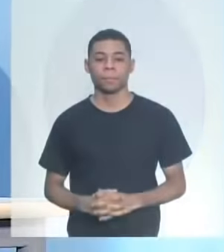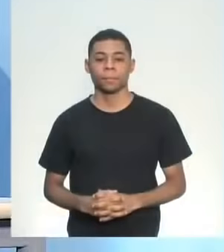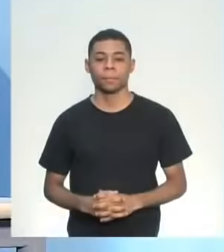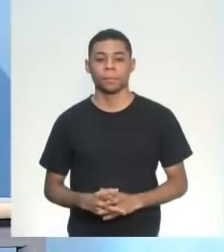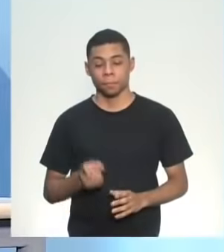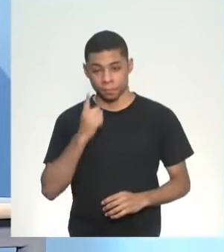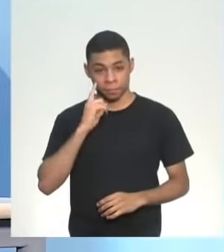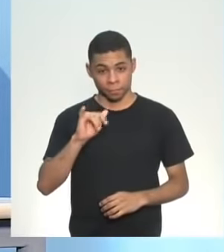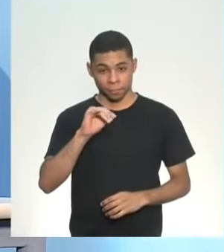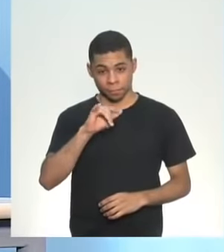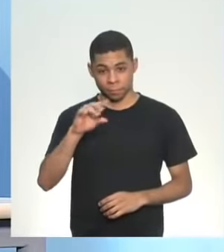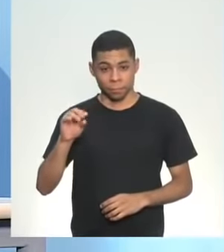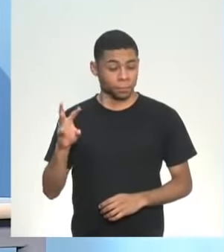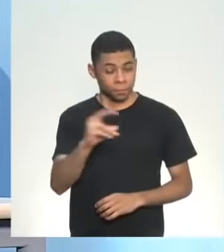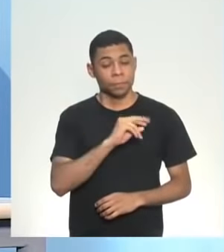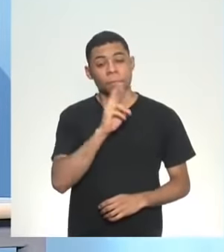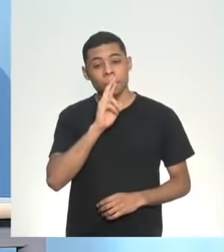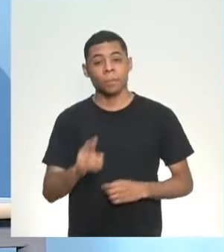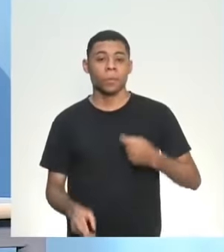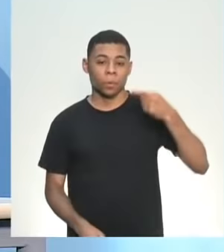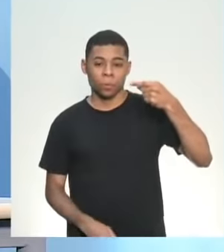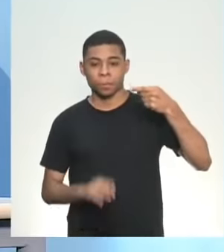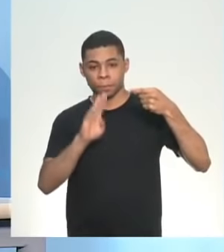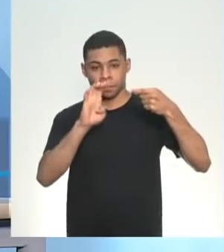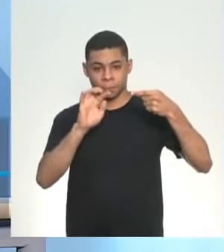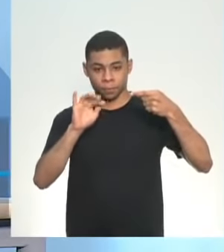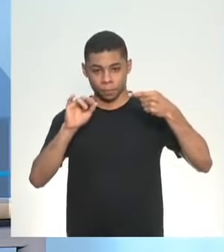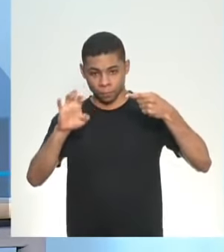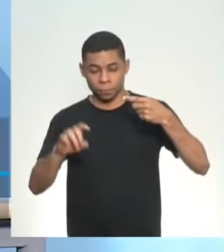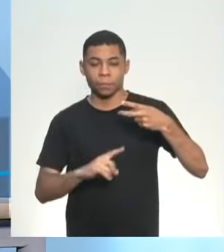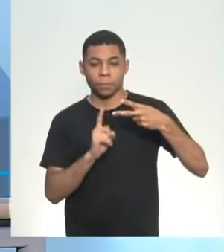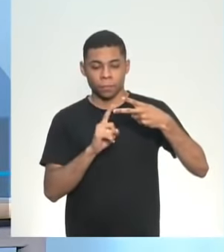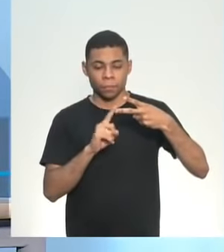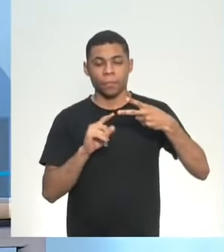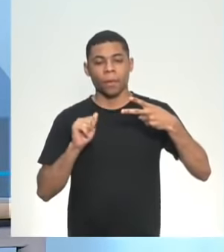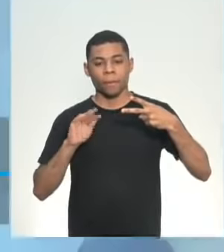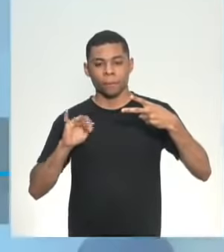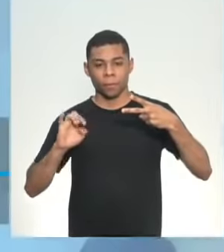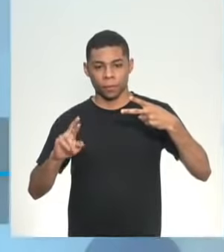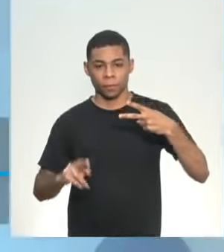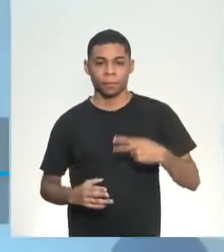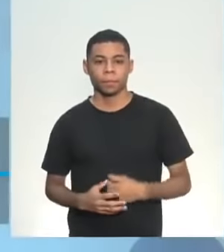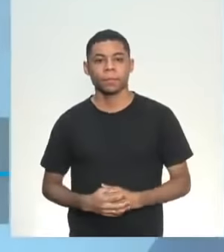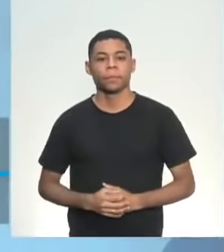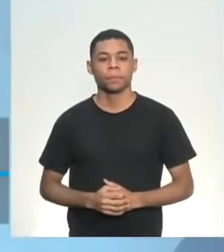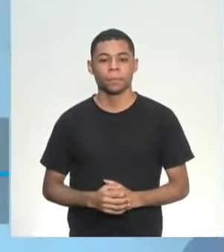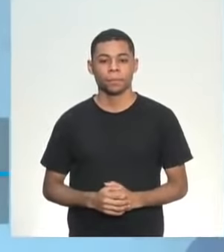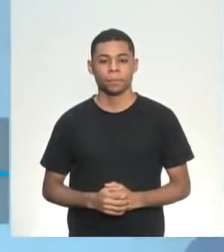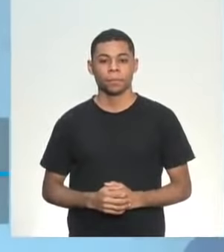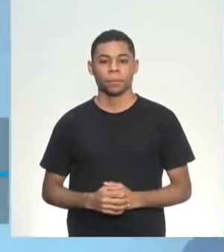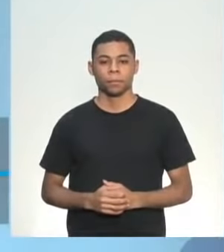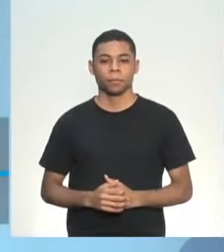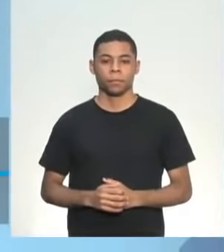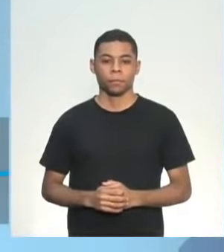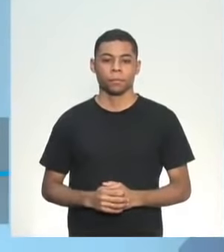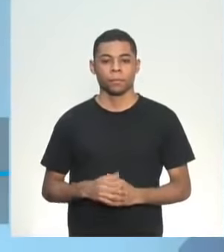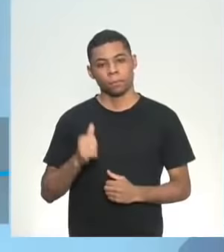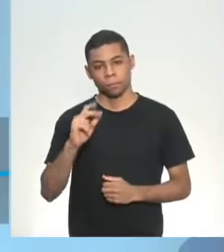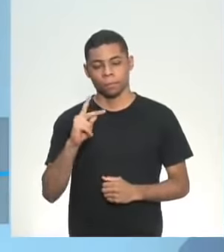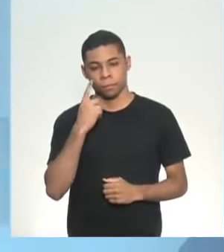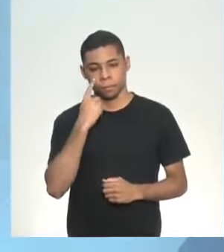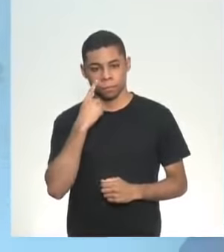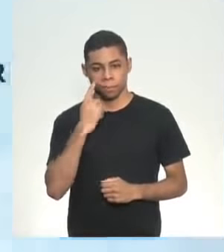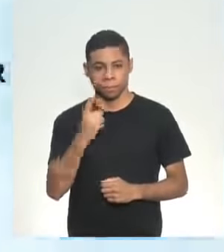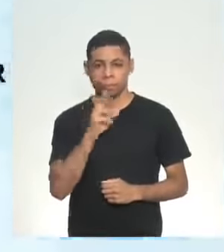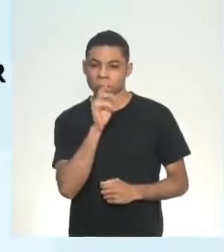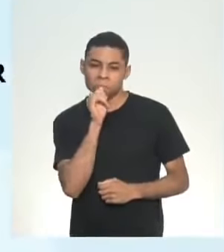e olha só o João que não respondeu Number One before heading Number to After Now And Forever After High